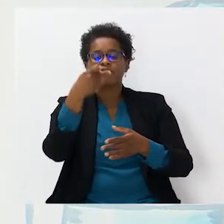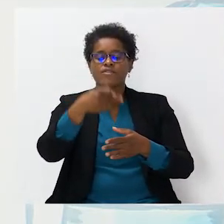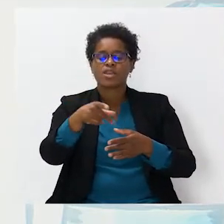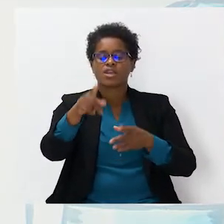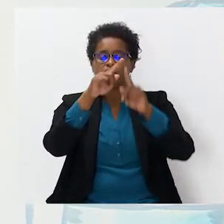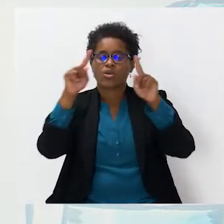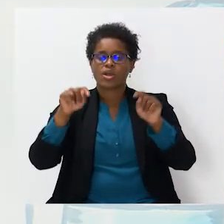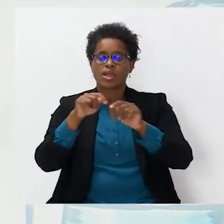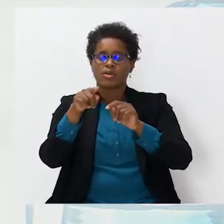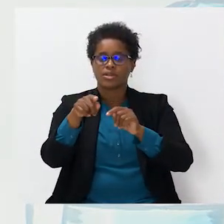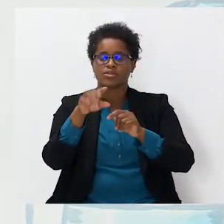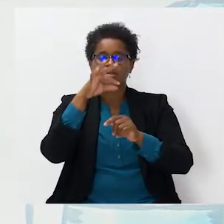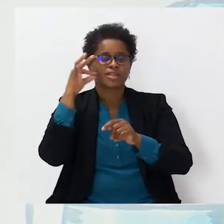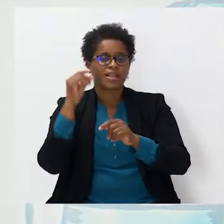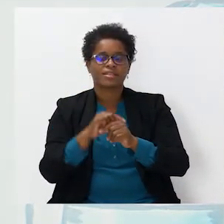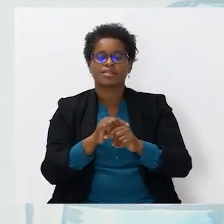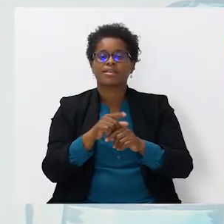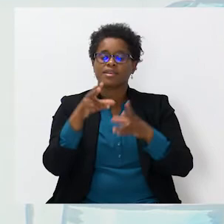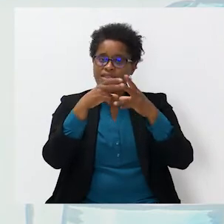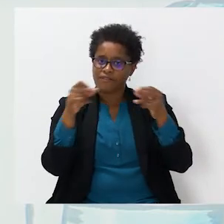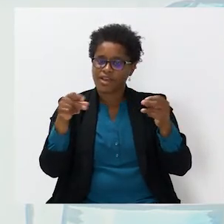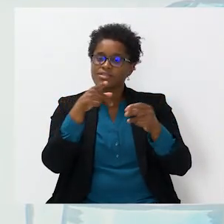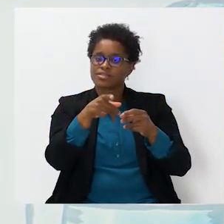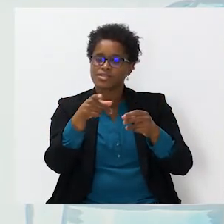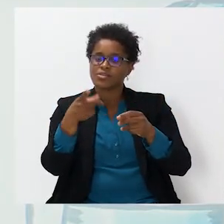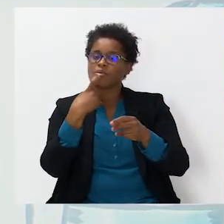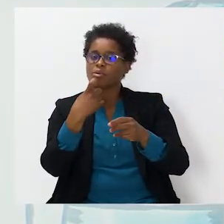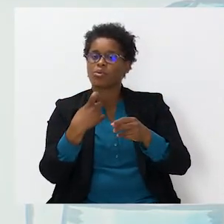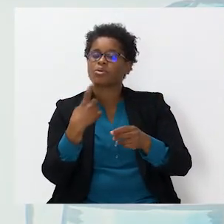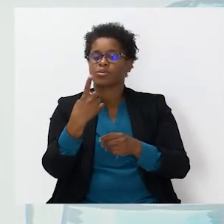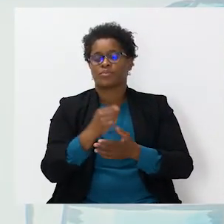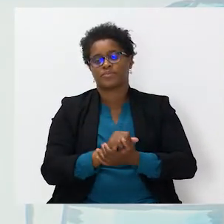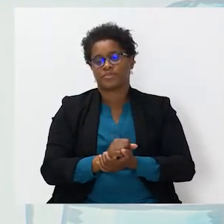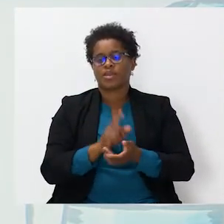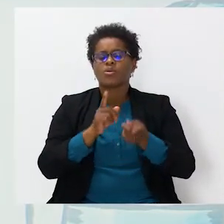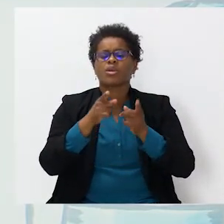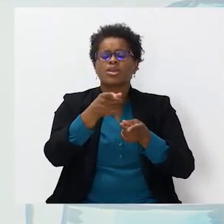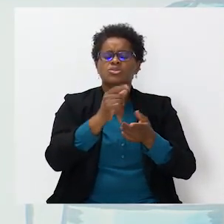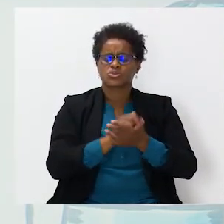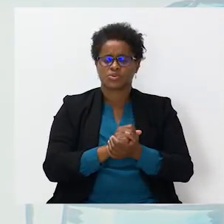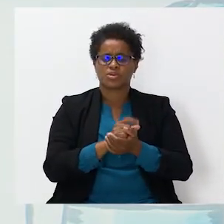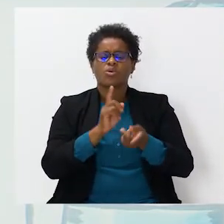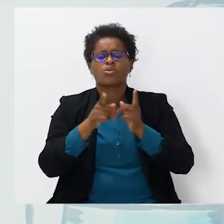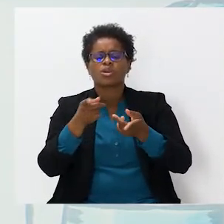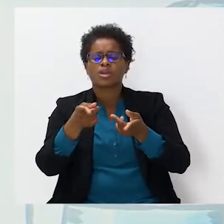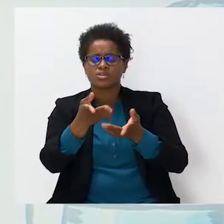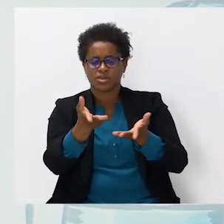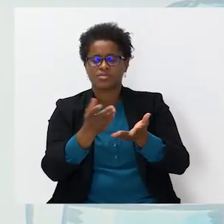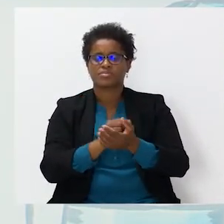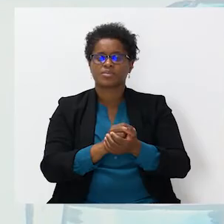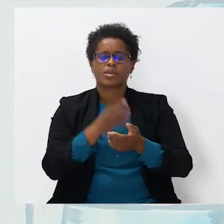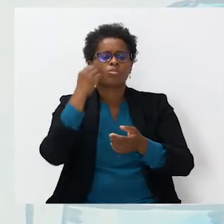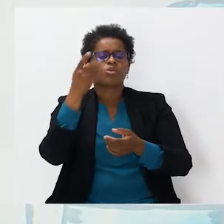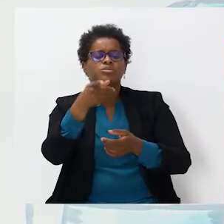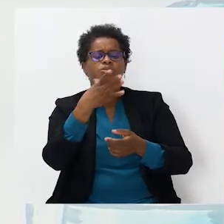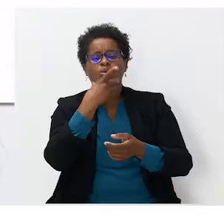neste quadrado. O sinal que na frase indica uma pergunta. O que é isto? O que é isso, hein? Como